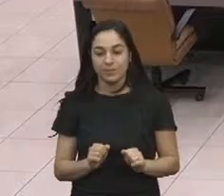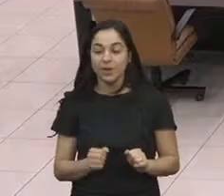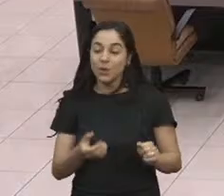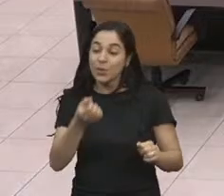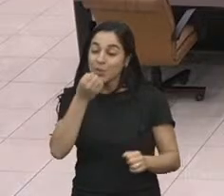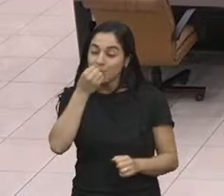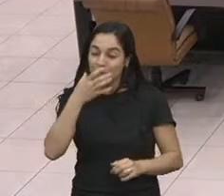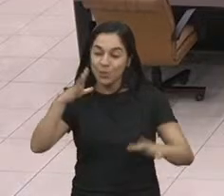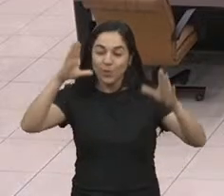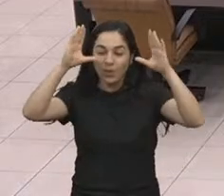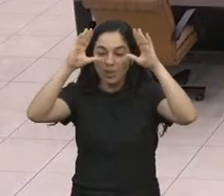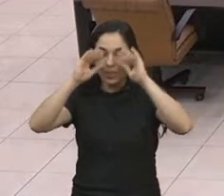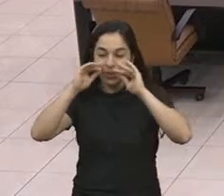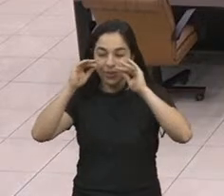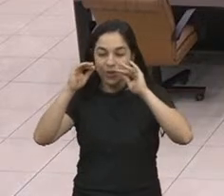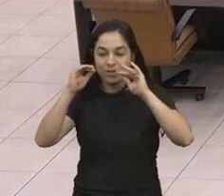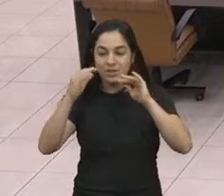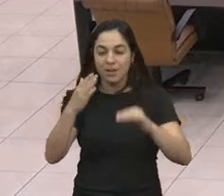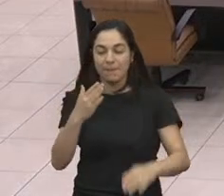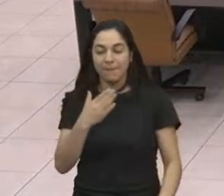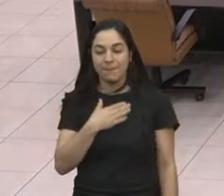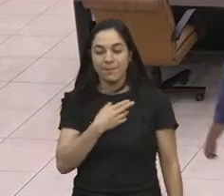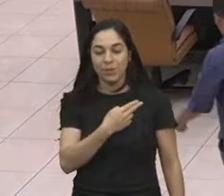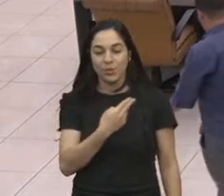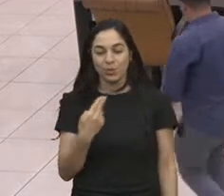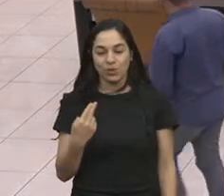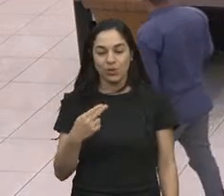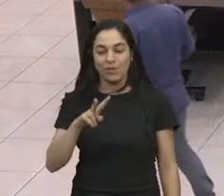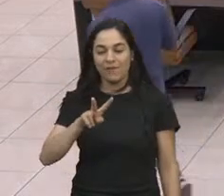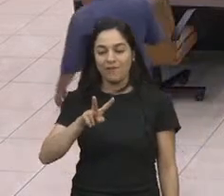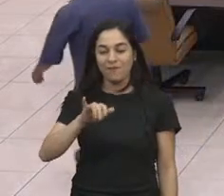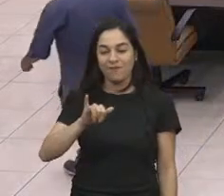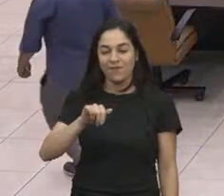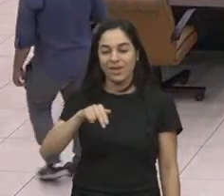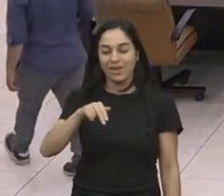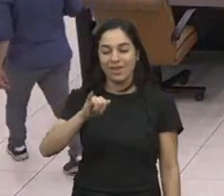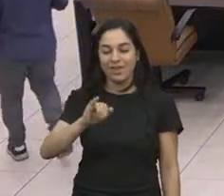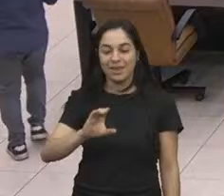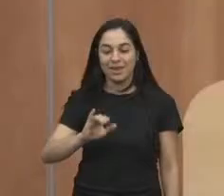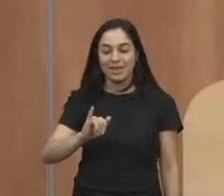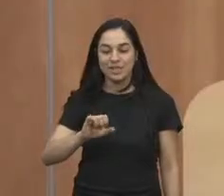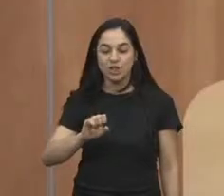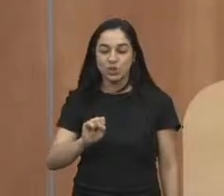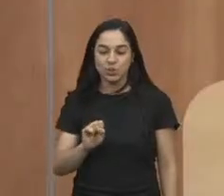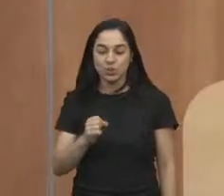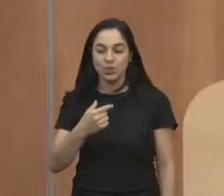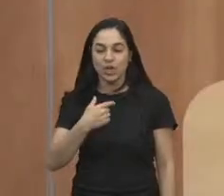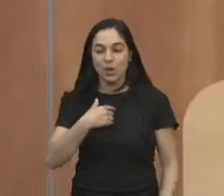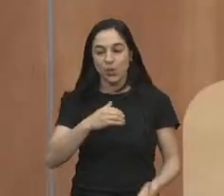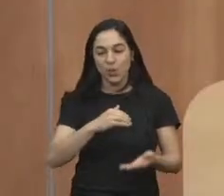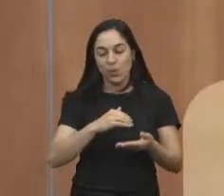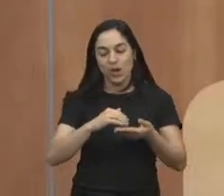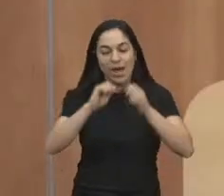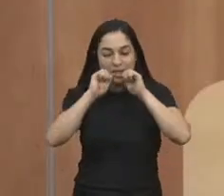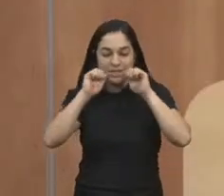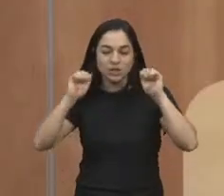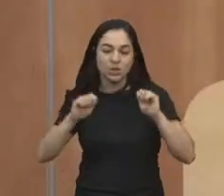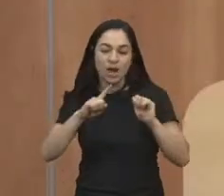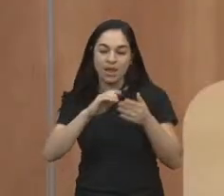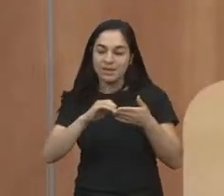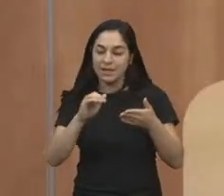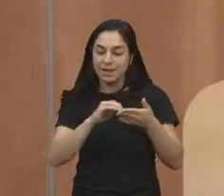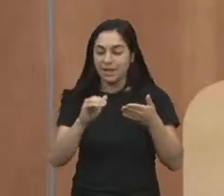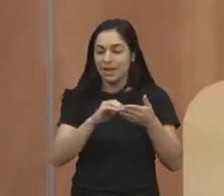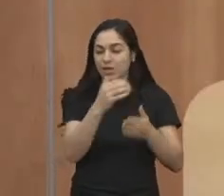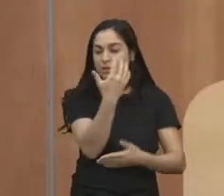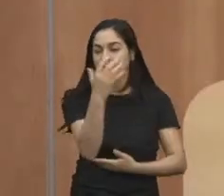Boa noite, eu sou o Vinícius, eu estou como assessor lá na Secretaria de Meio Ambiente. Eu vou continuar falando